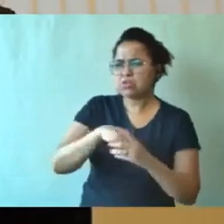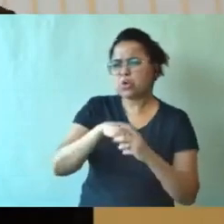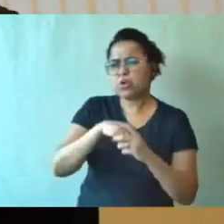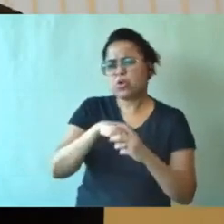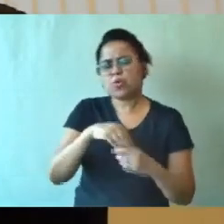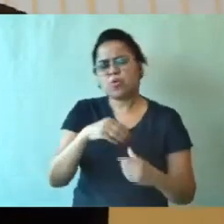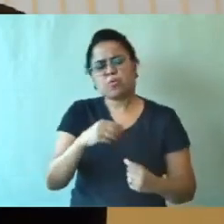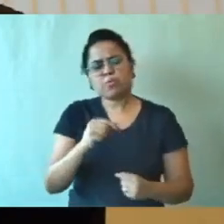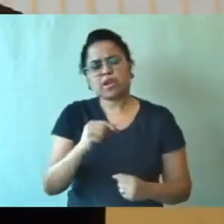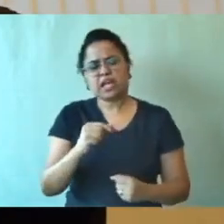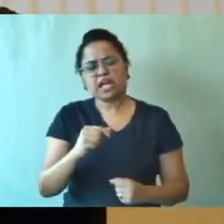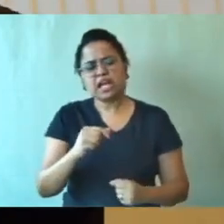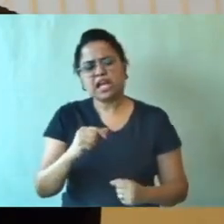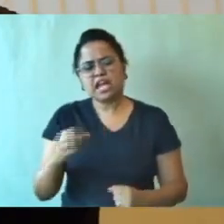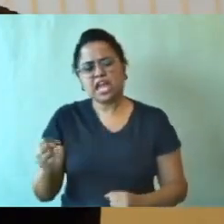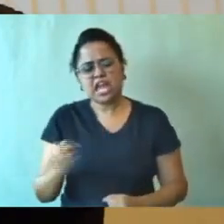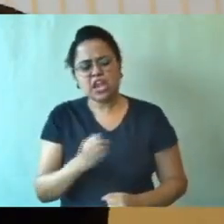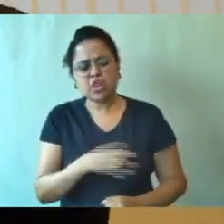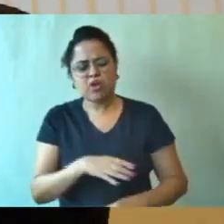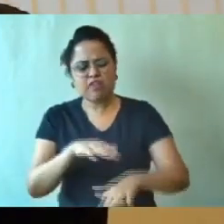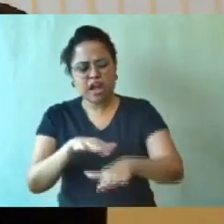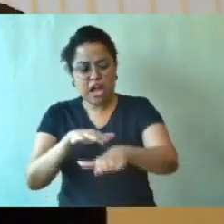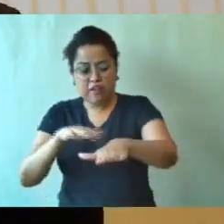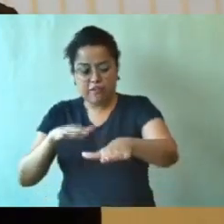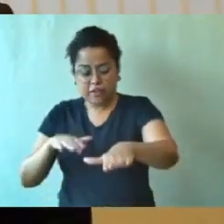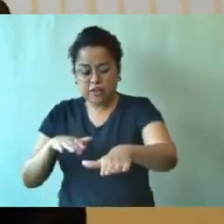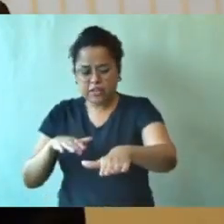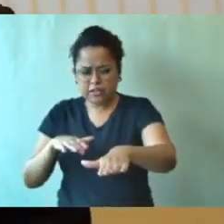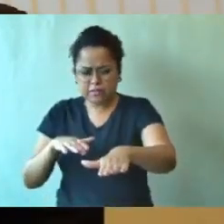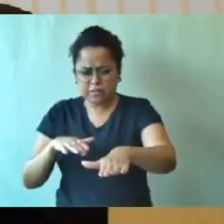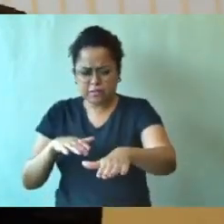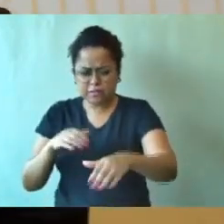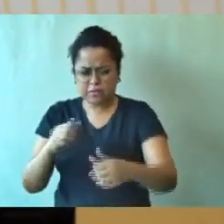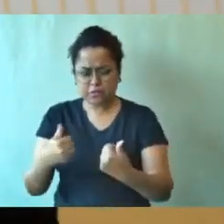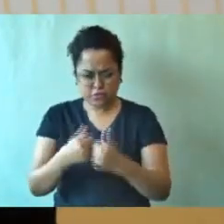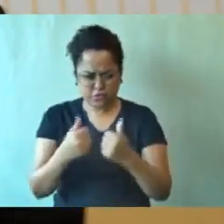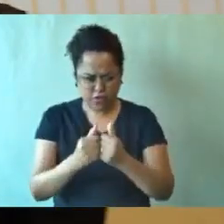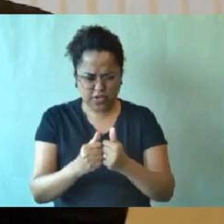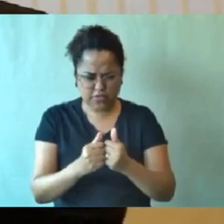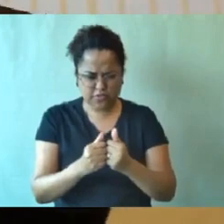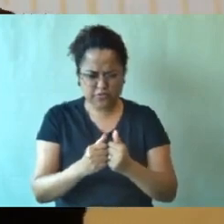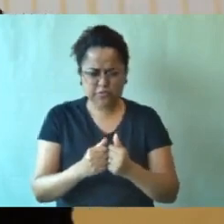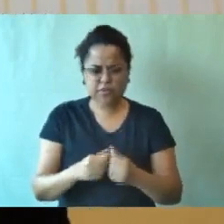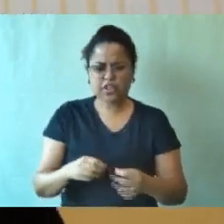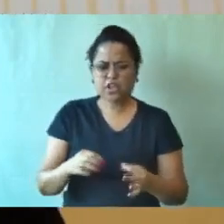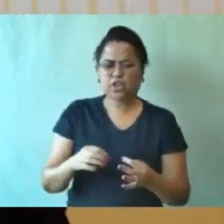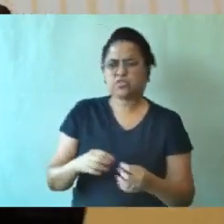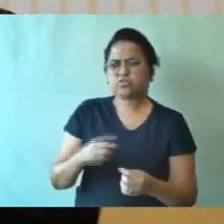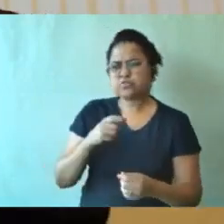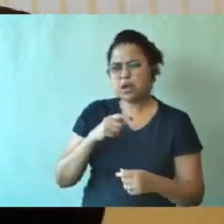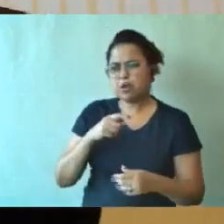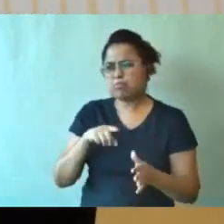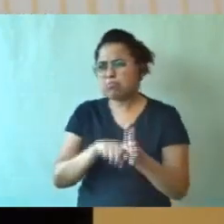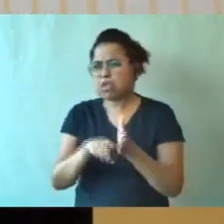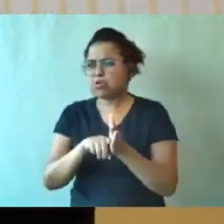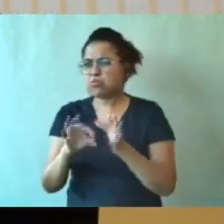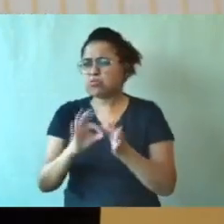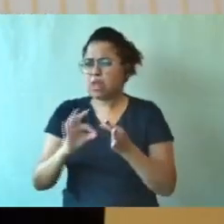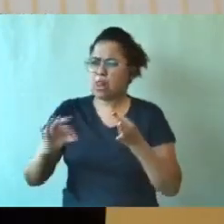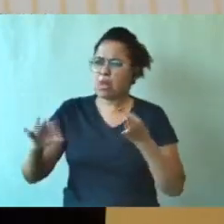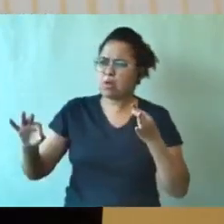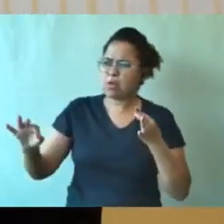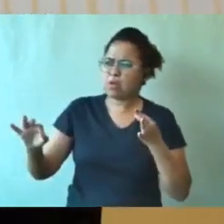Bom, vereador, você fez uma pergunta longa, né? Então, primeiro é o seguinte, volto a reforçar o entendimento da Lei